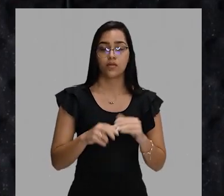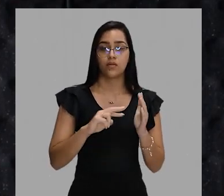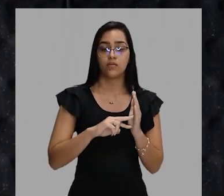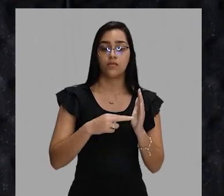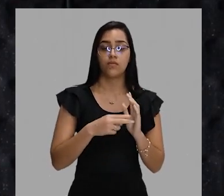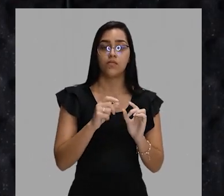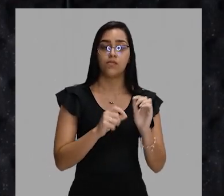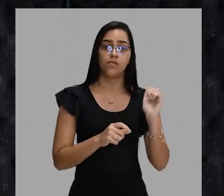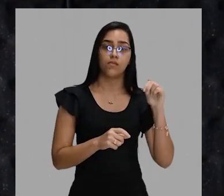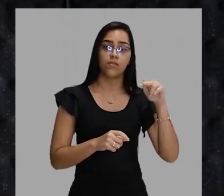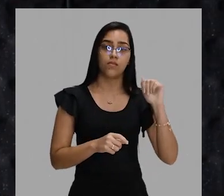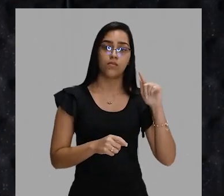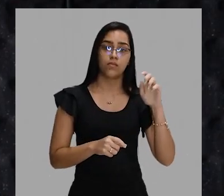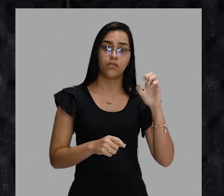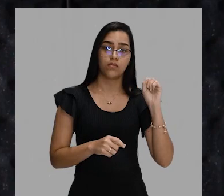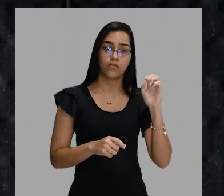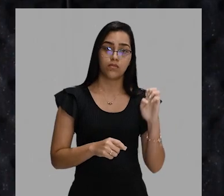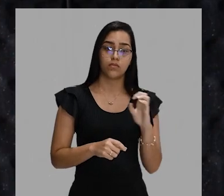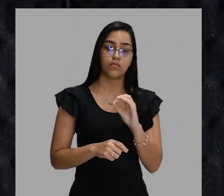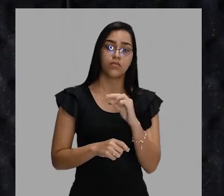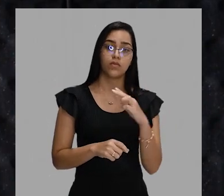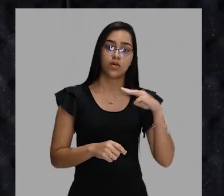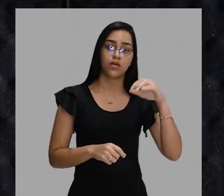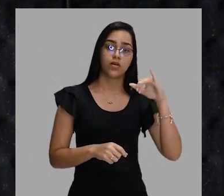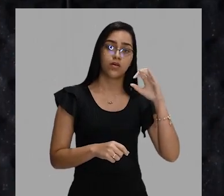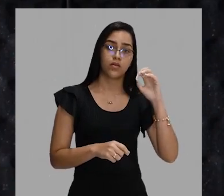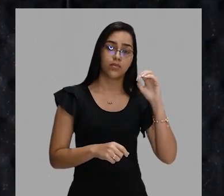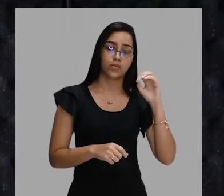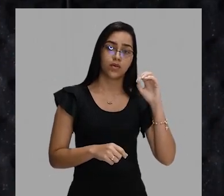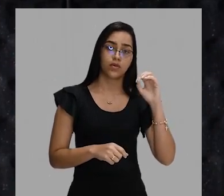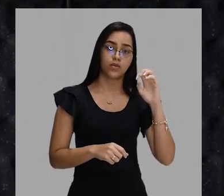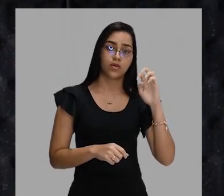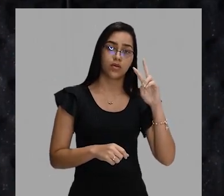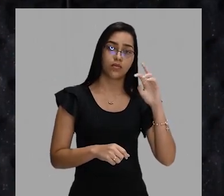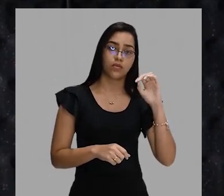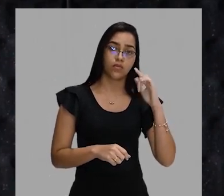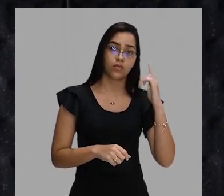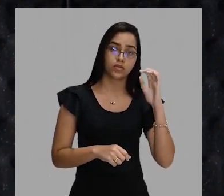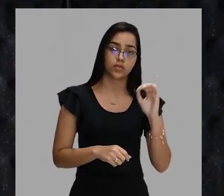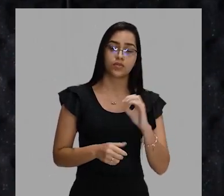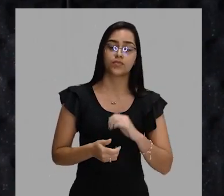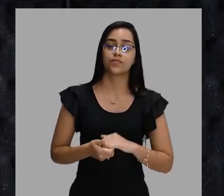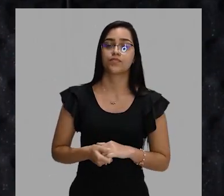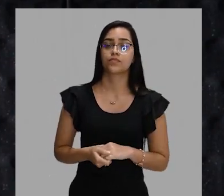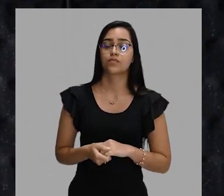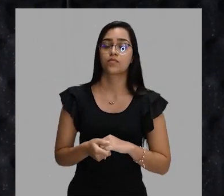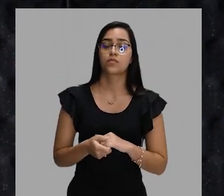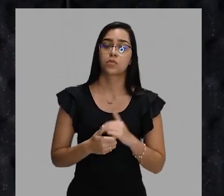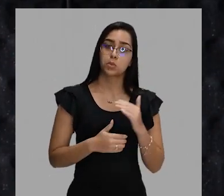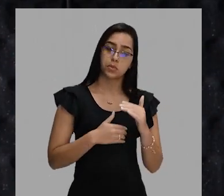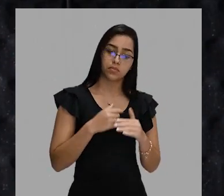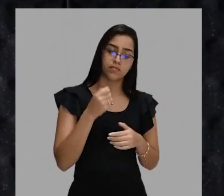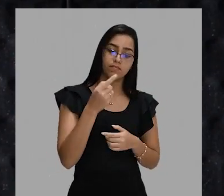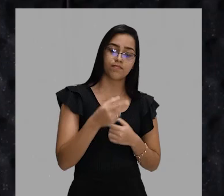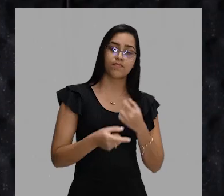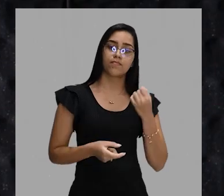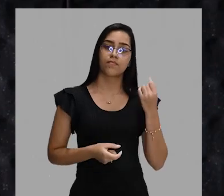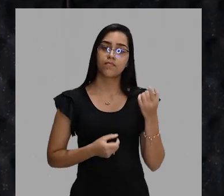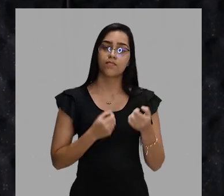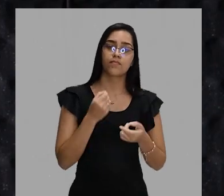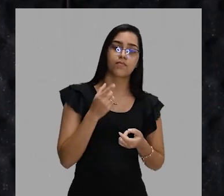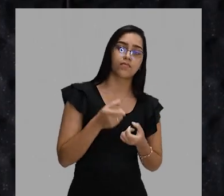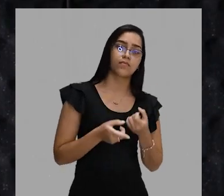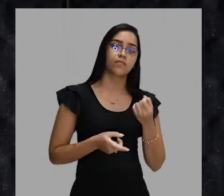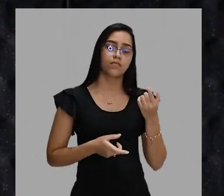seria anagênese. Anagênese ou microevolução, ok? Então, são os